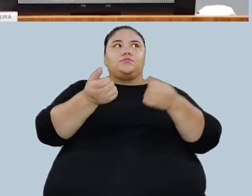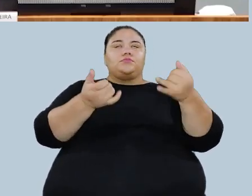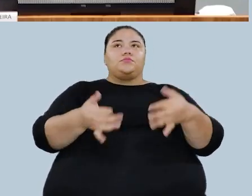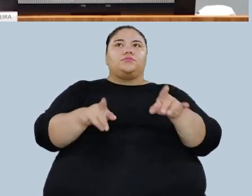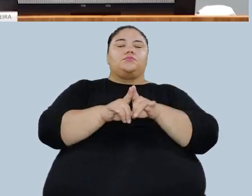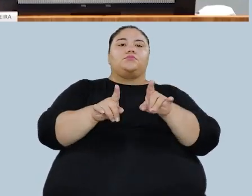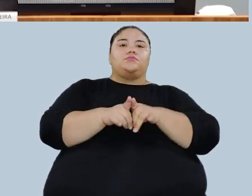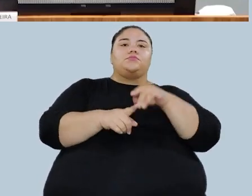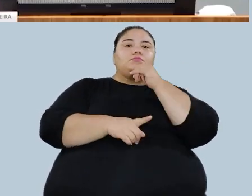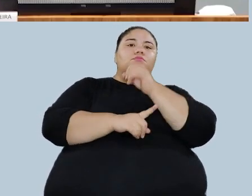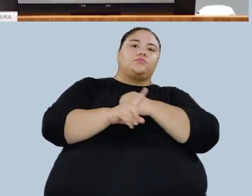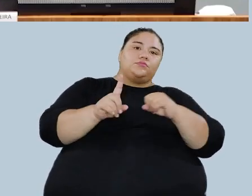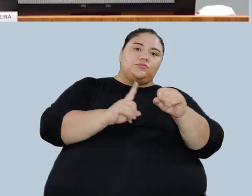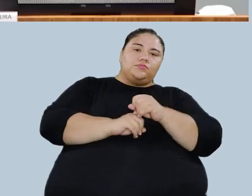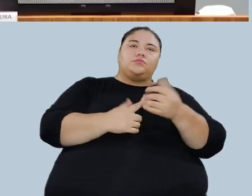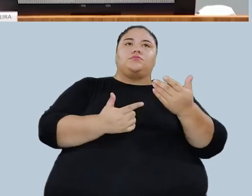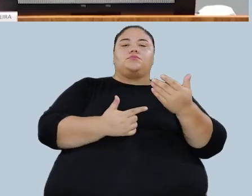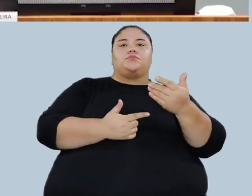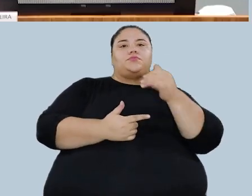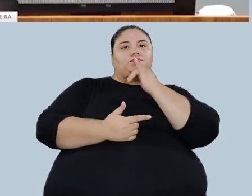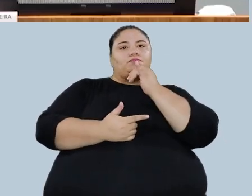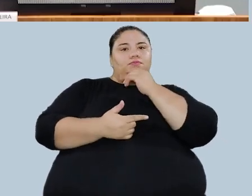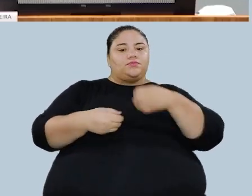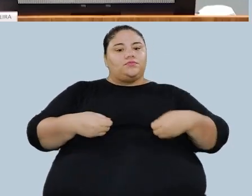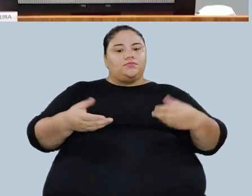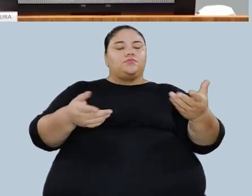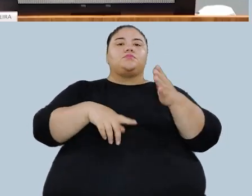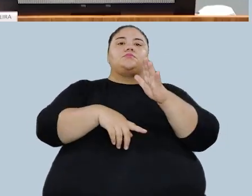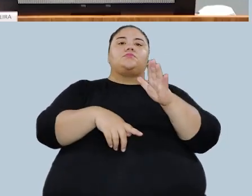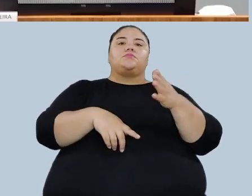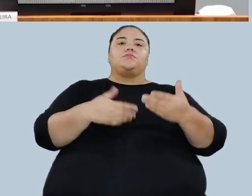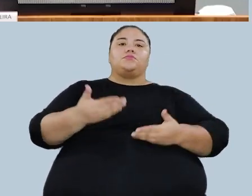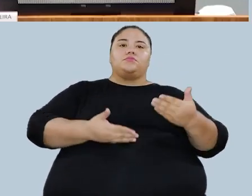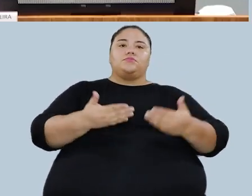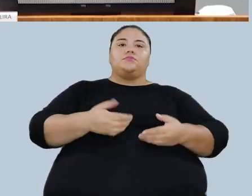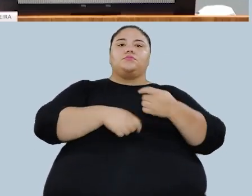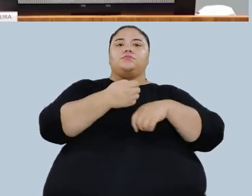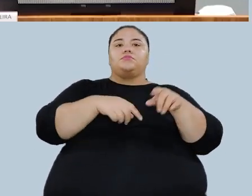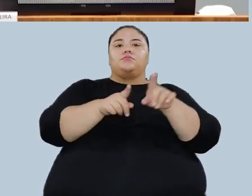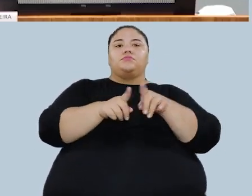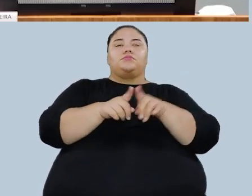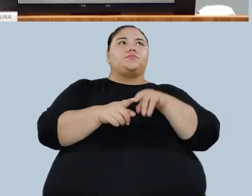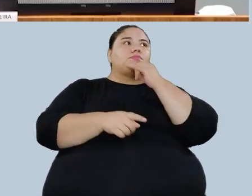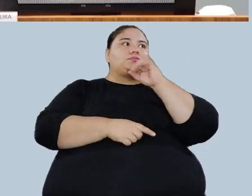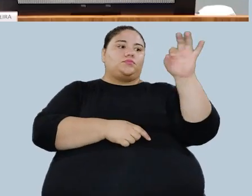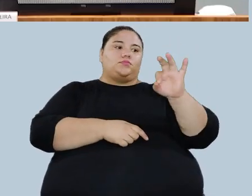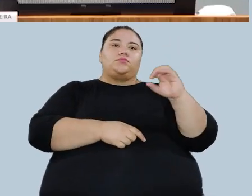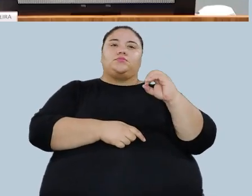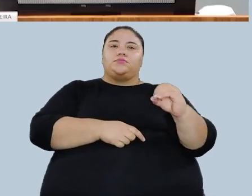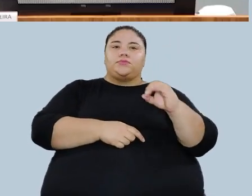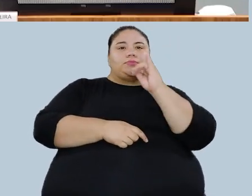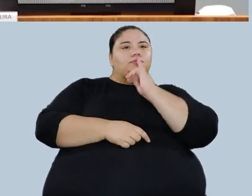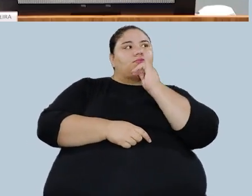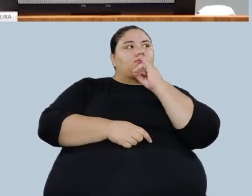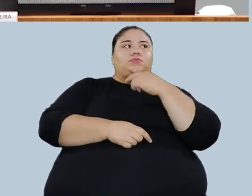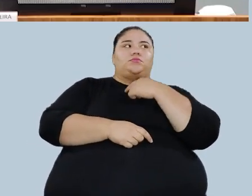por exemplo, nas sociedades cooperativas que fornecem serviços financeiros ou exercem a opção de alíquota zero. Quer dizer, então, nesse